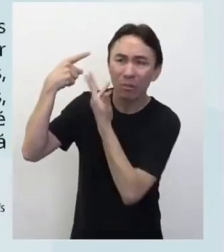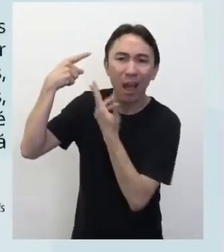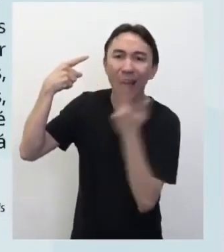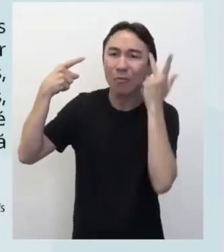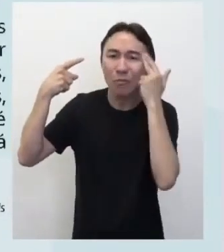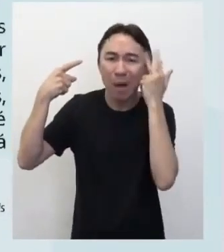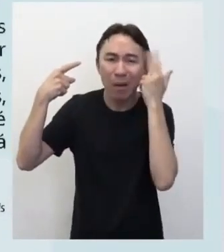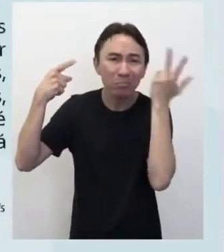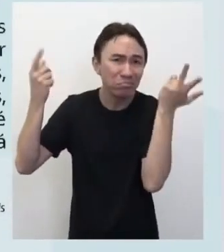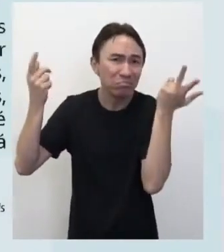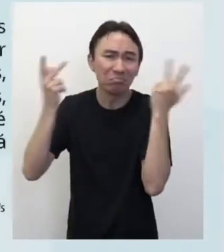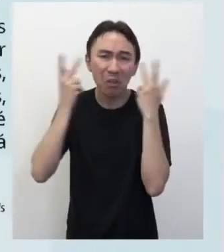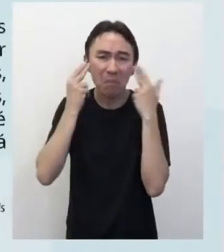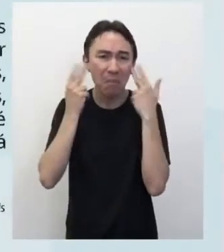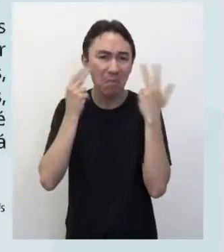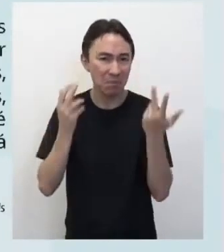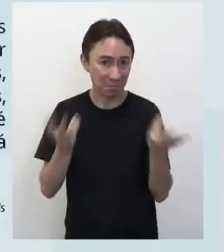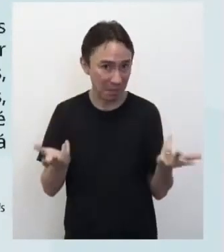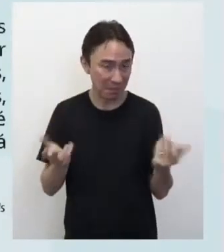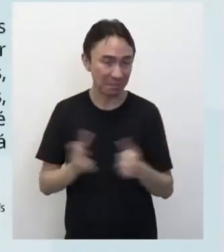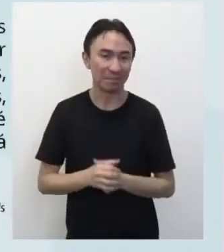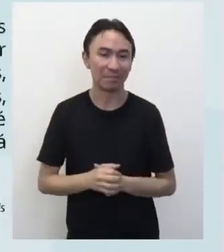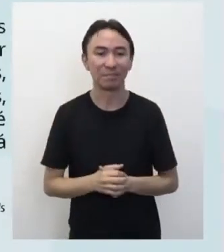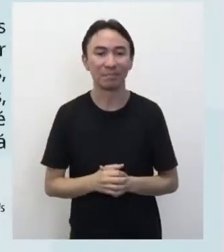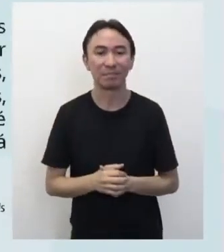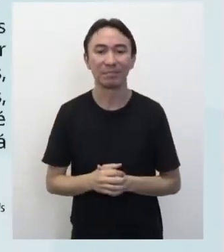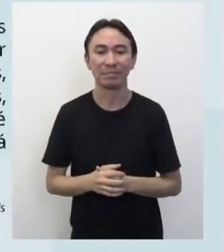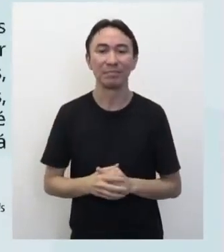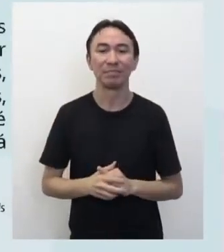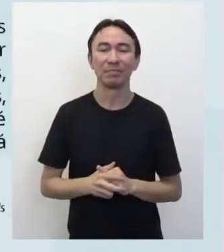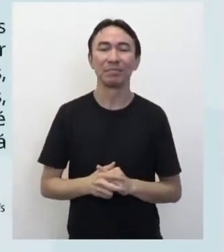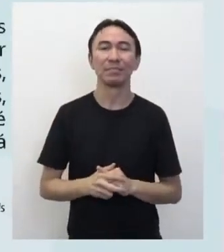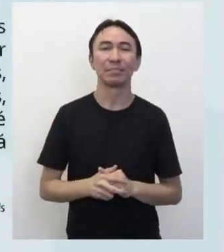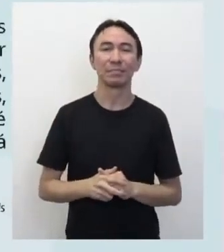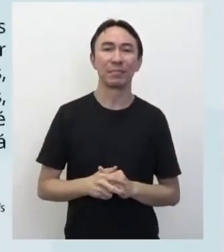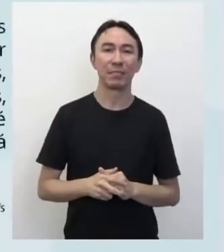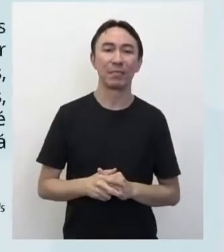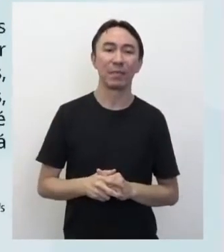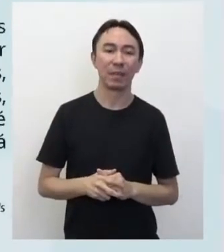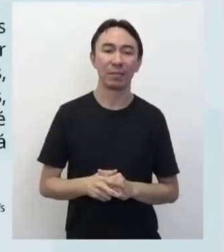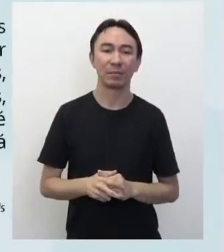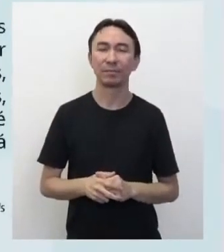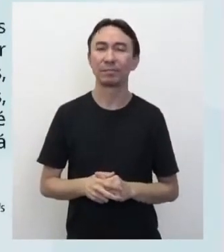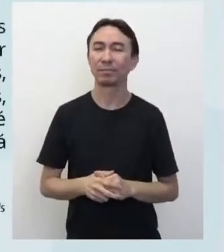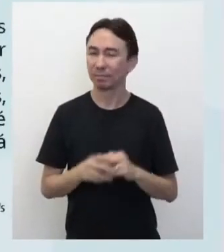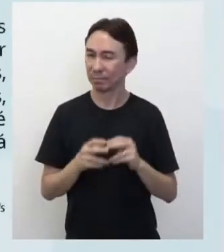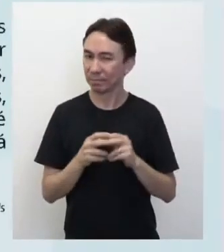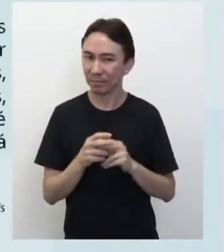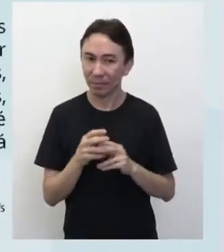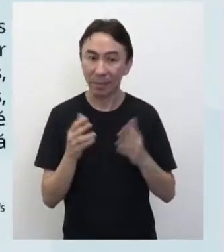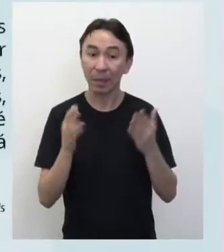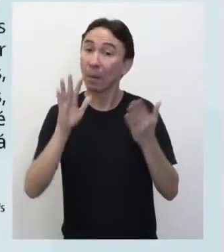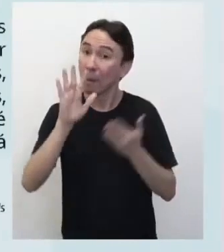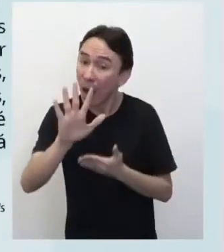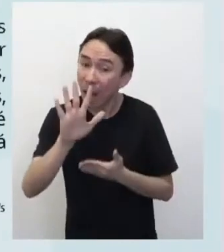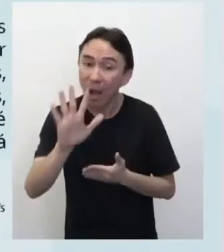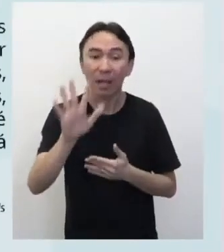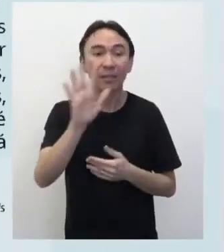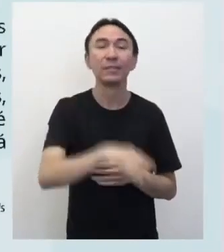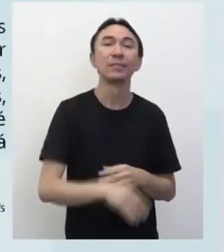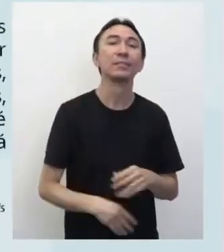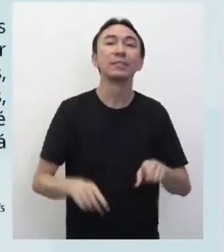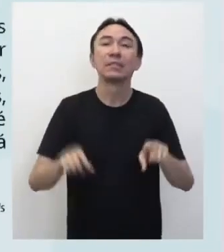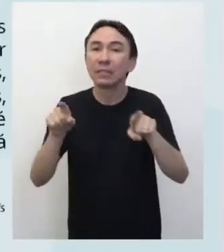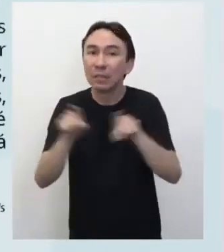e corriqueiro do que se pensa. Muito Mais bem. normal, né? Continua, Dani, continua. Em contrapartida, ao mesmo passo em